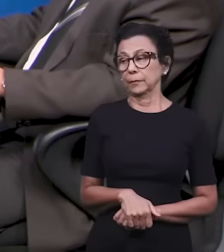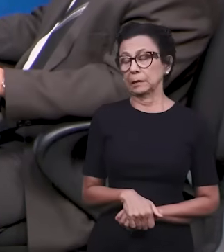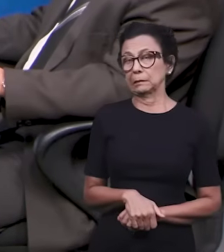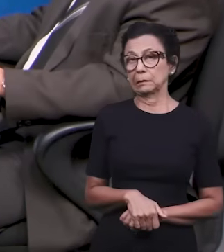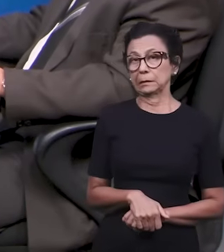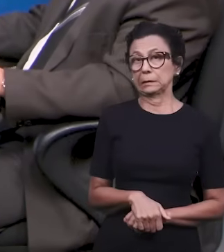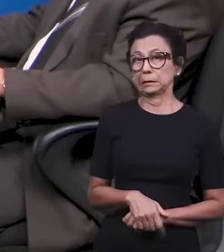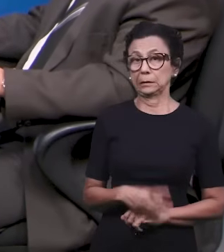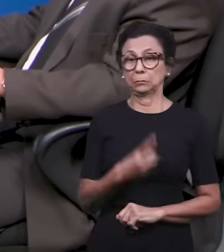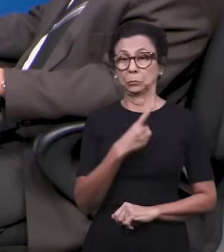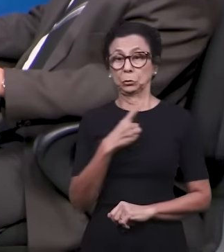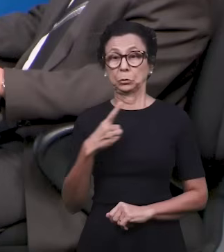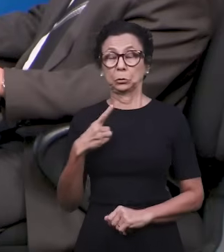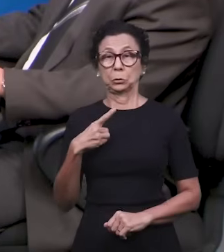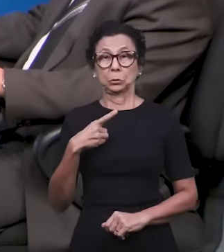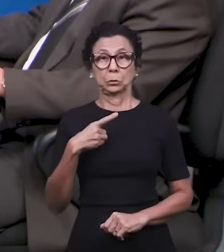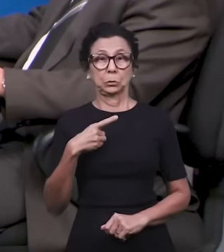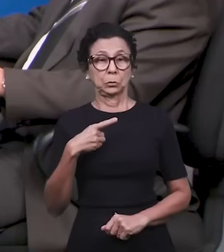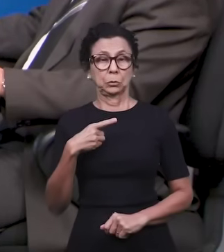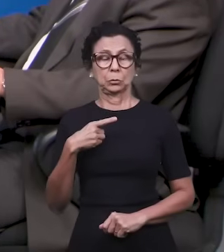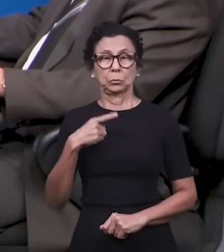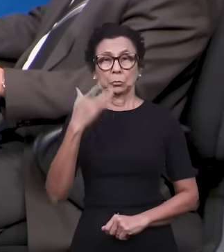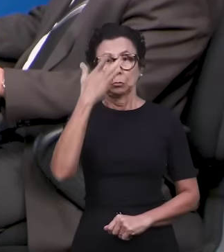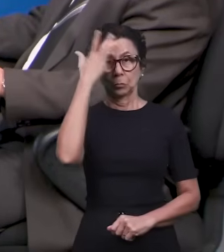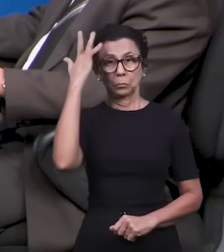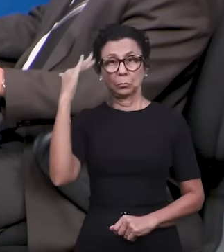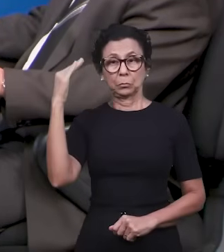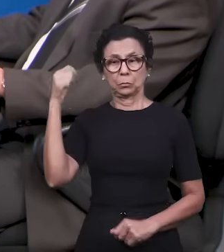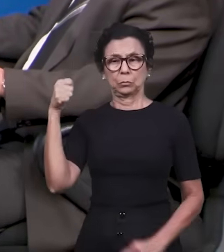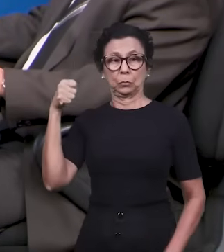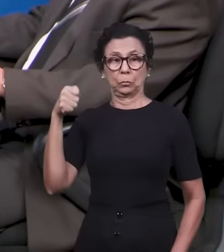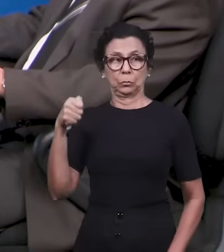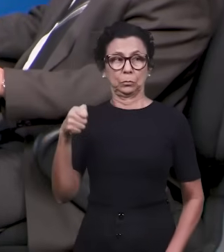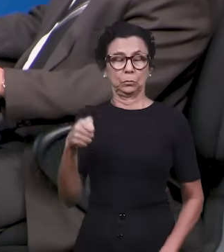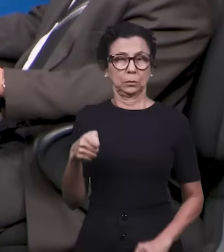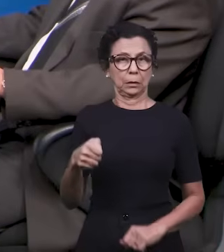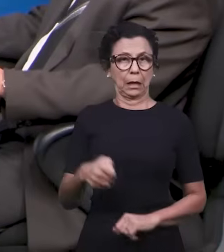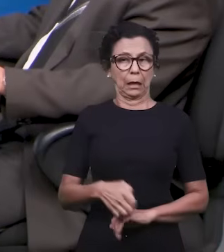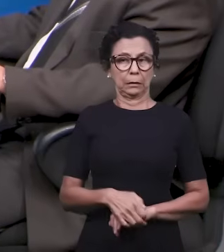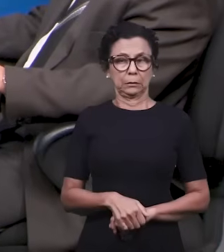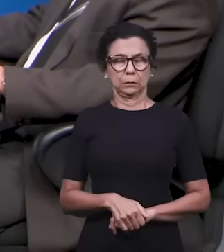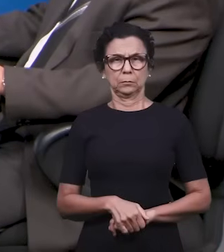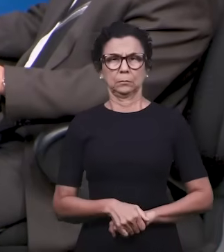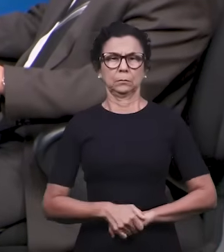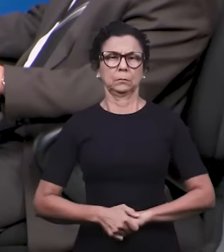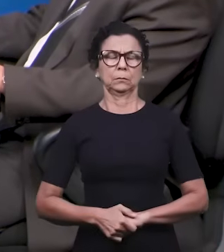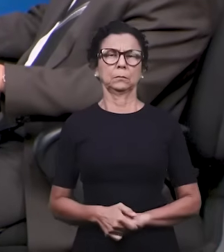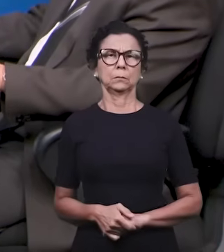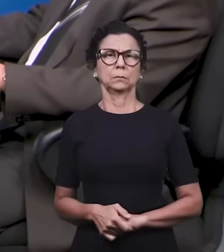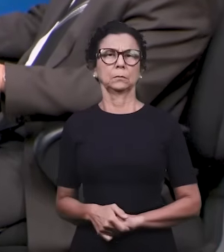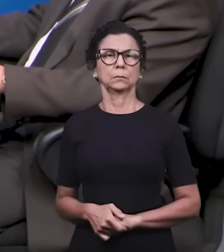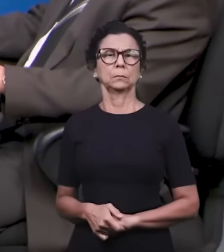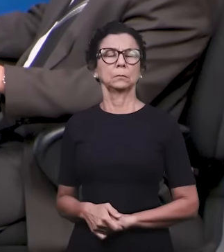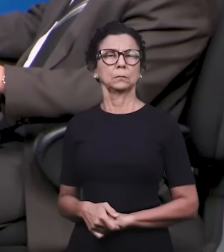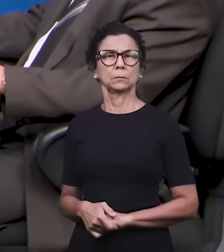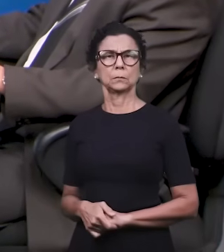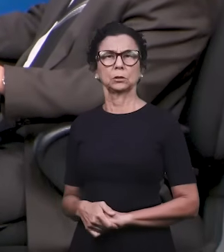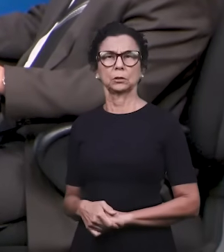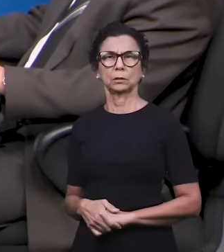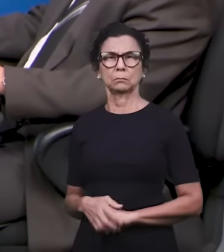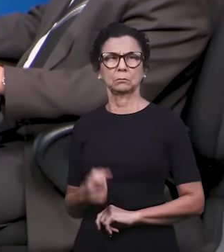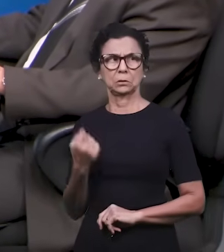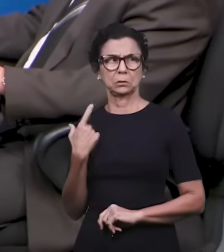autoridade que muitas vezes até a gente não achava estranho a forma de se dirigir às pessoas. Isso tudo